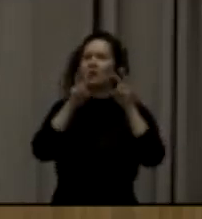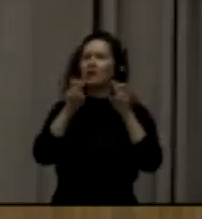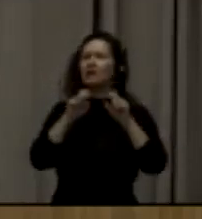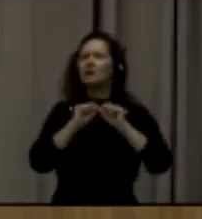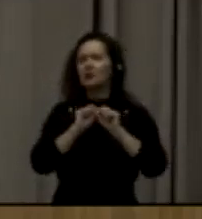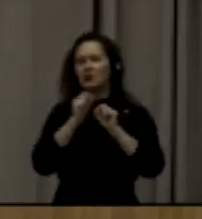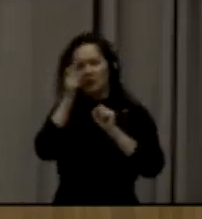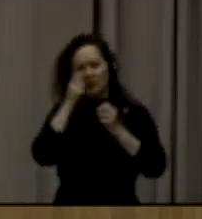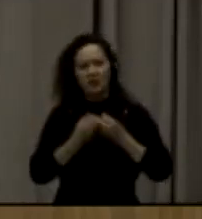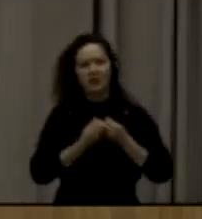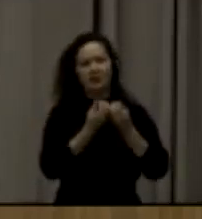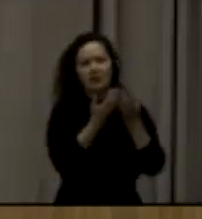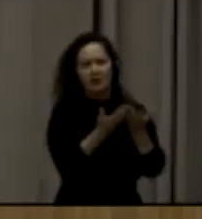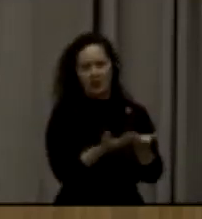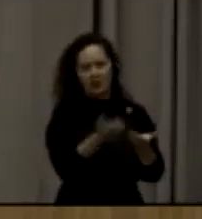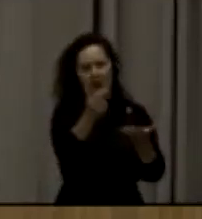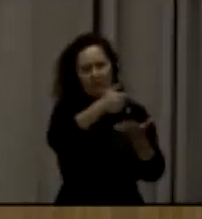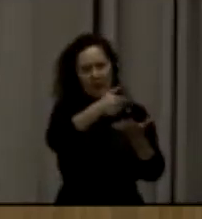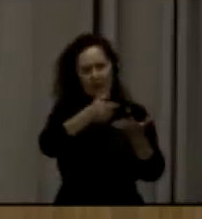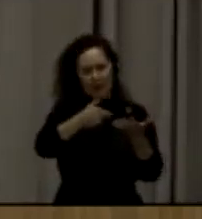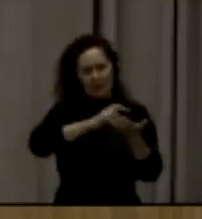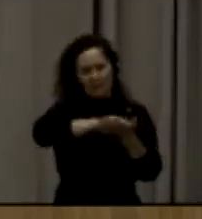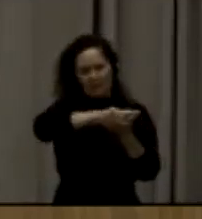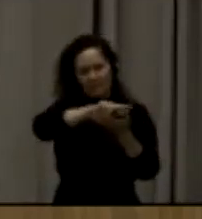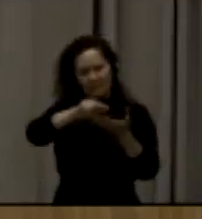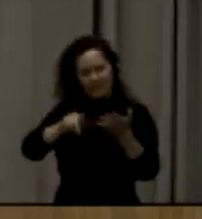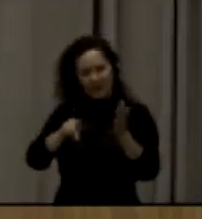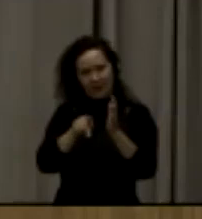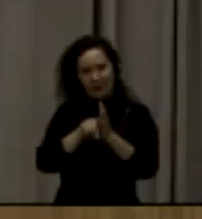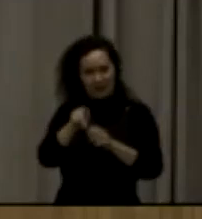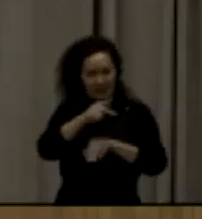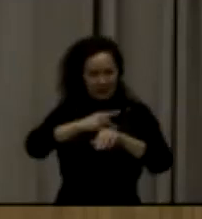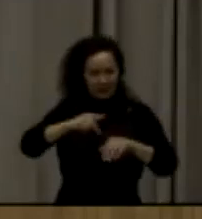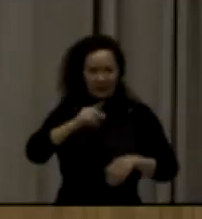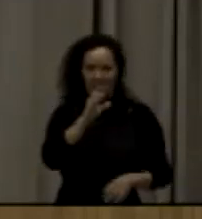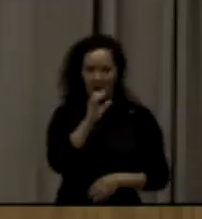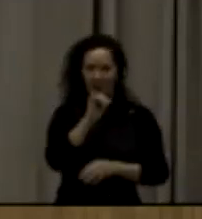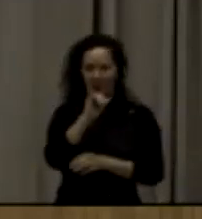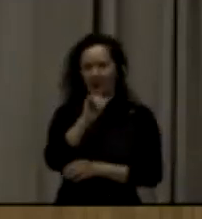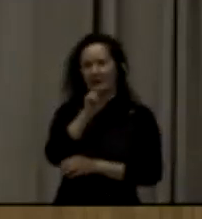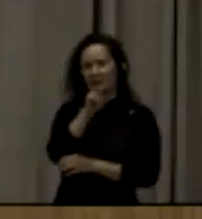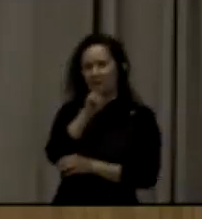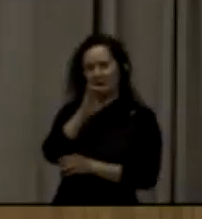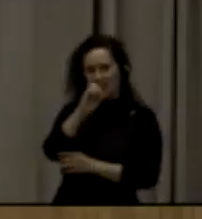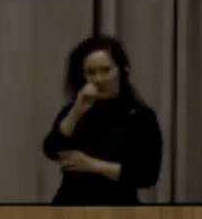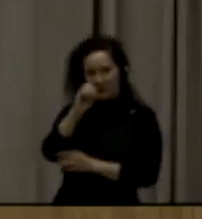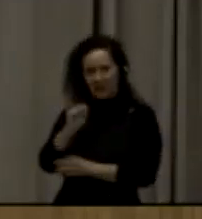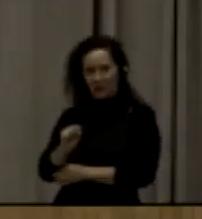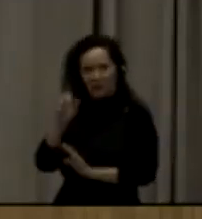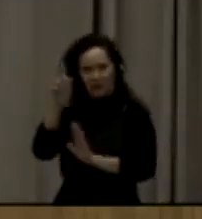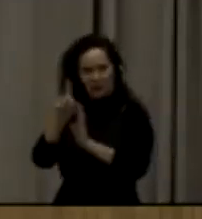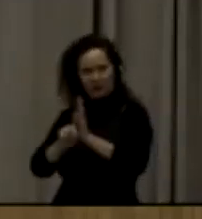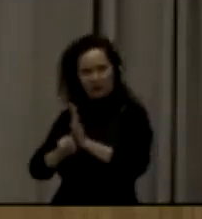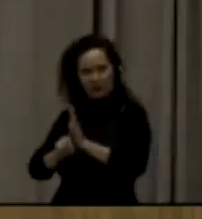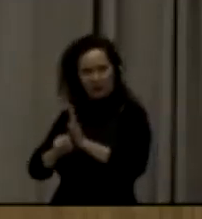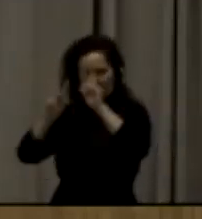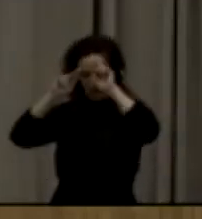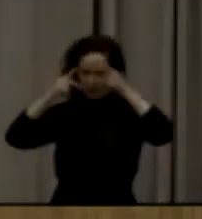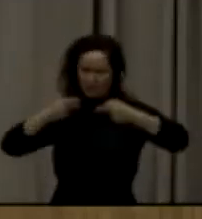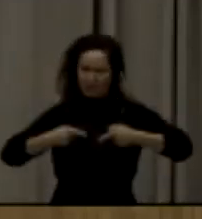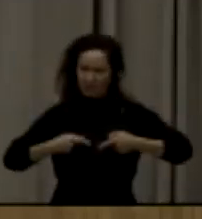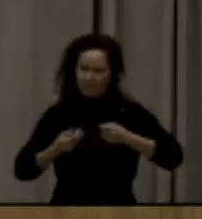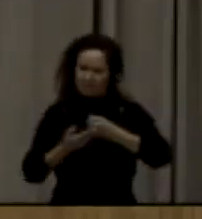de poder entregar os elementos cívicos, eu vou chamar assim, que são fundamentais para que